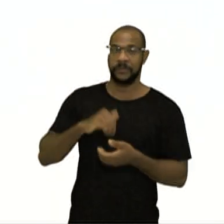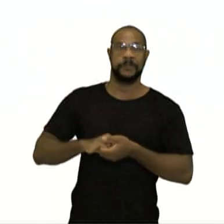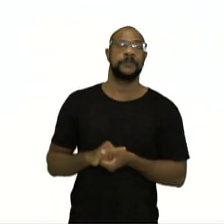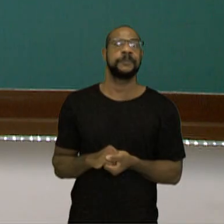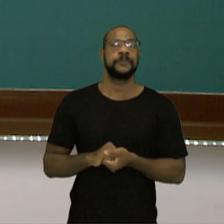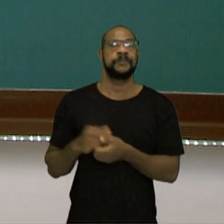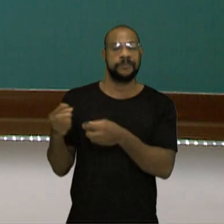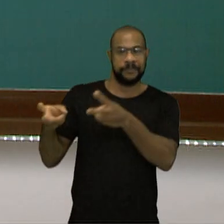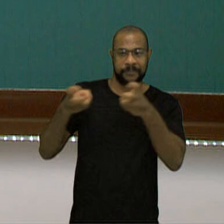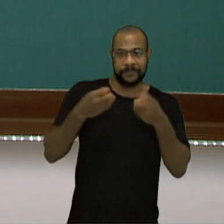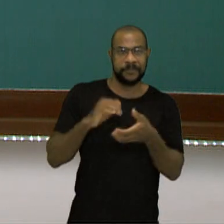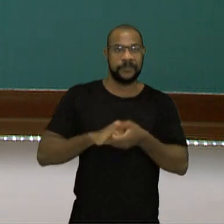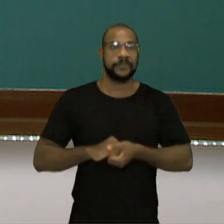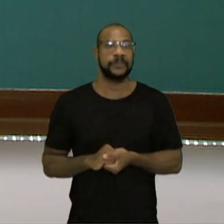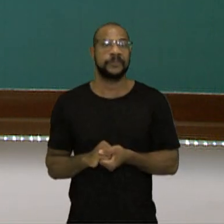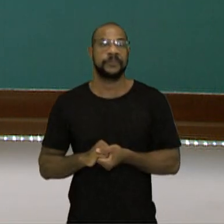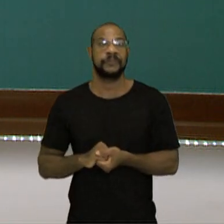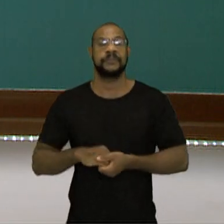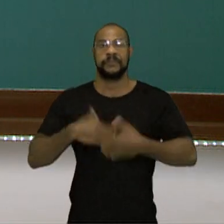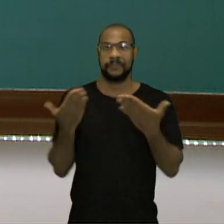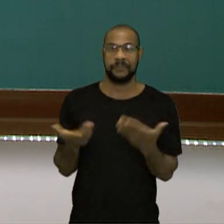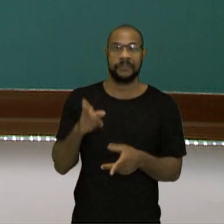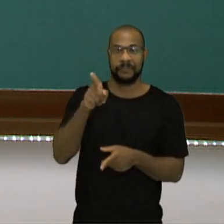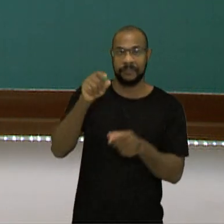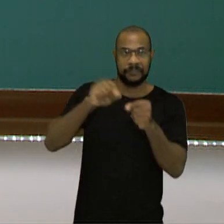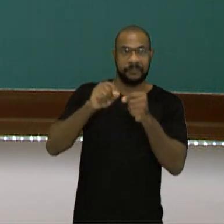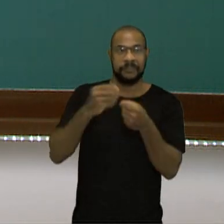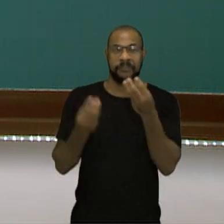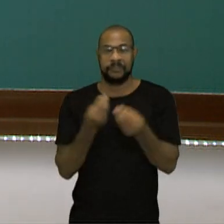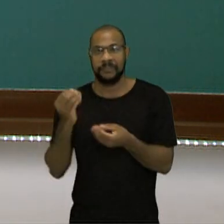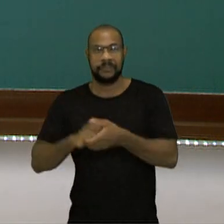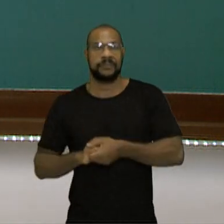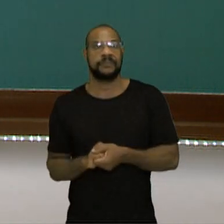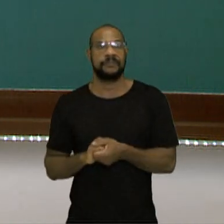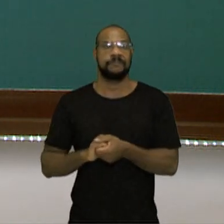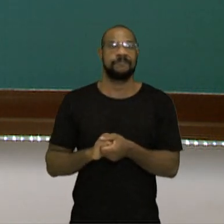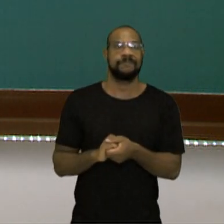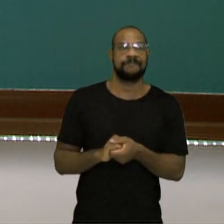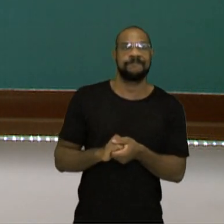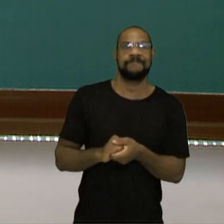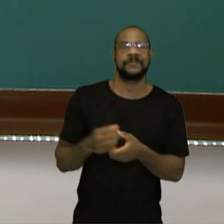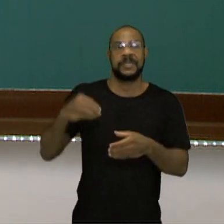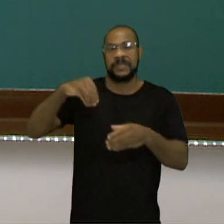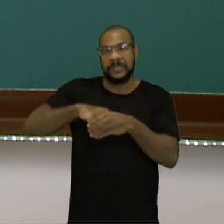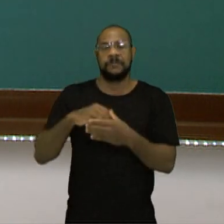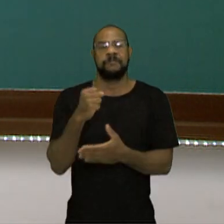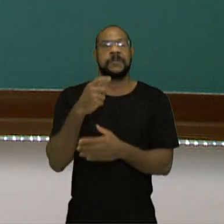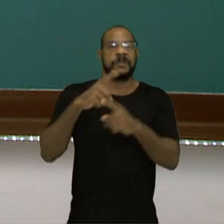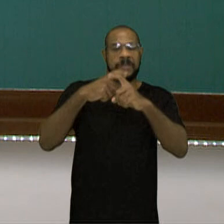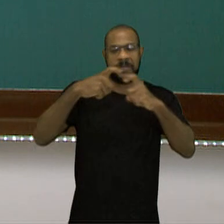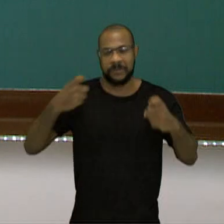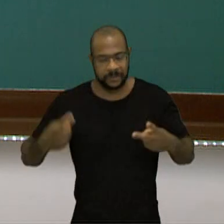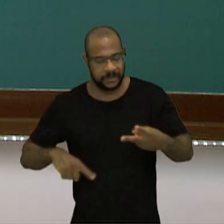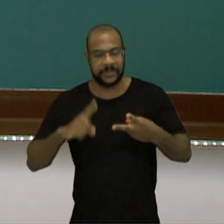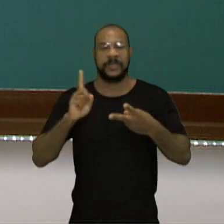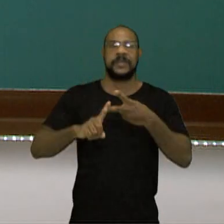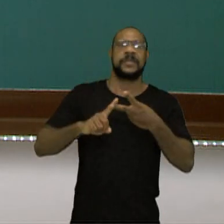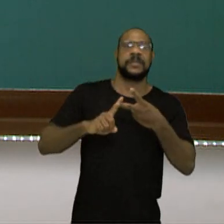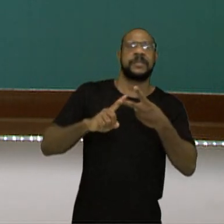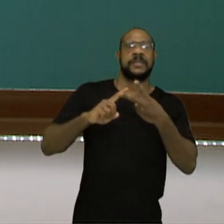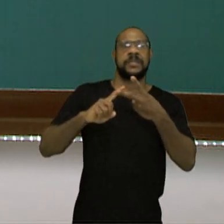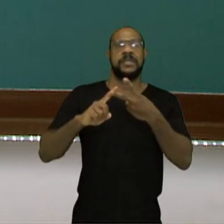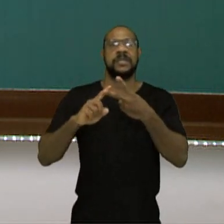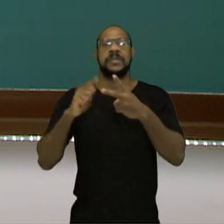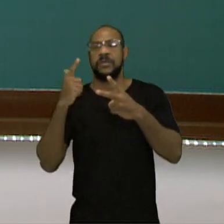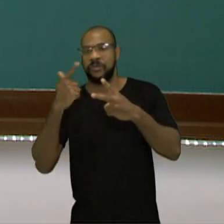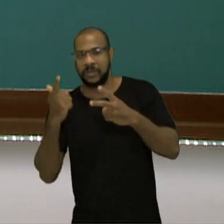Vamos perceber isso aqui. Quando a gente for trabalhar com medidas de natureza, em ciências a gente tem a temperatura, em geografia a gente